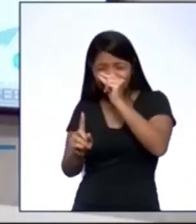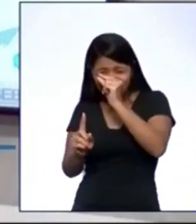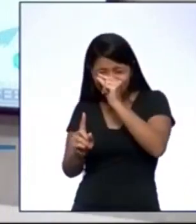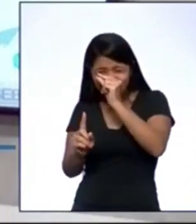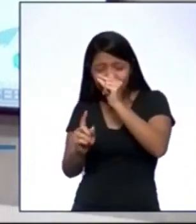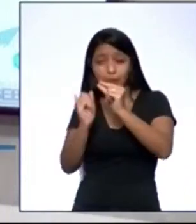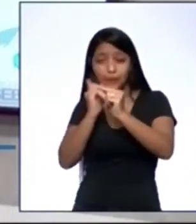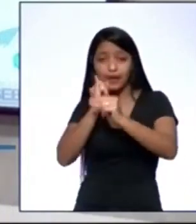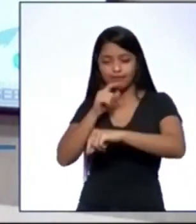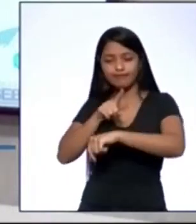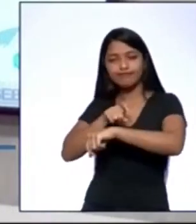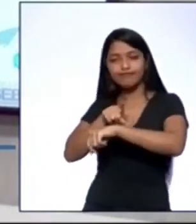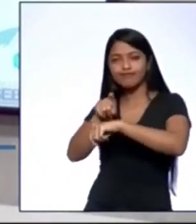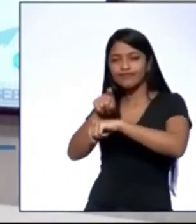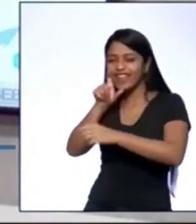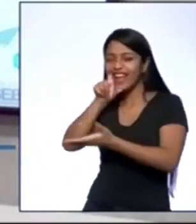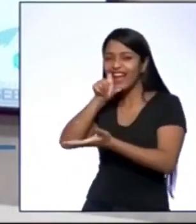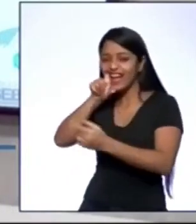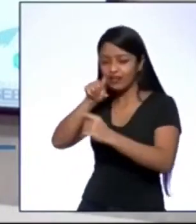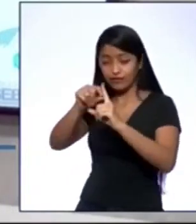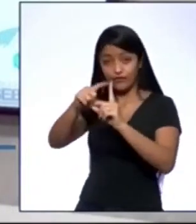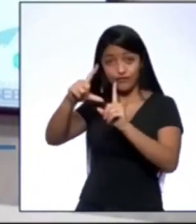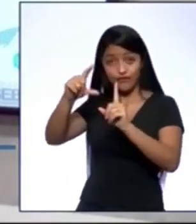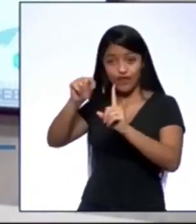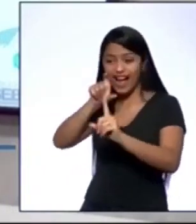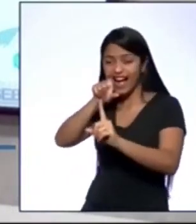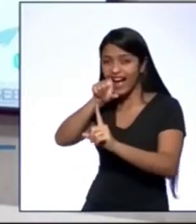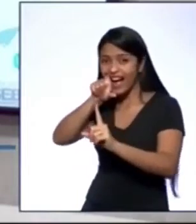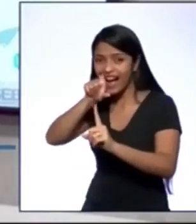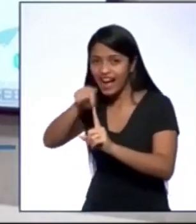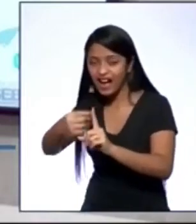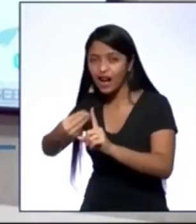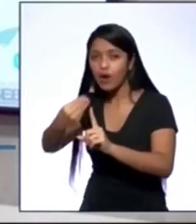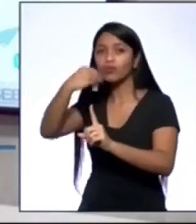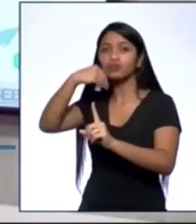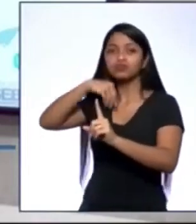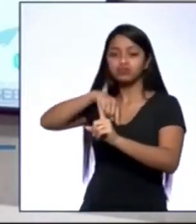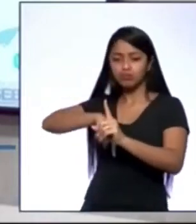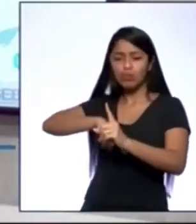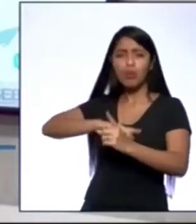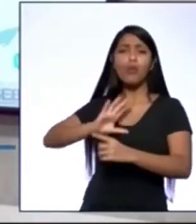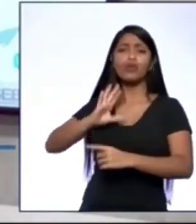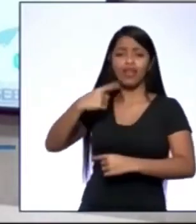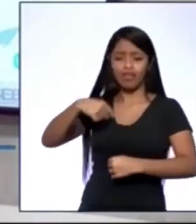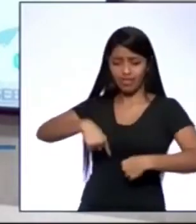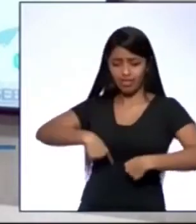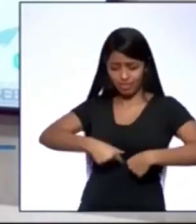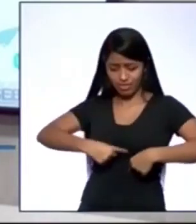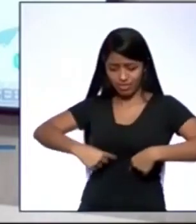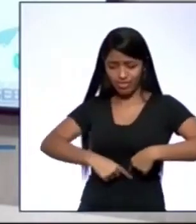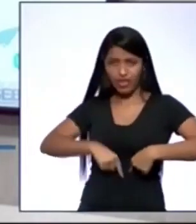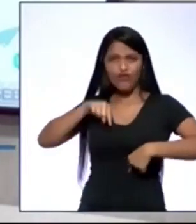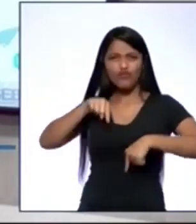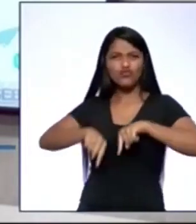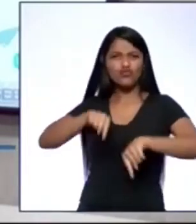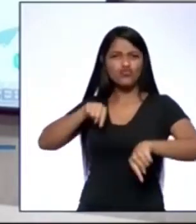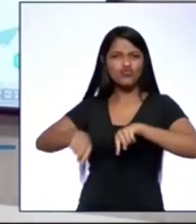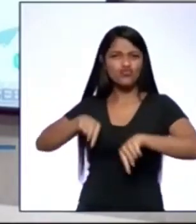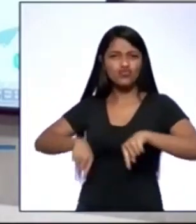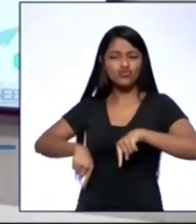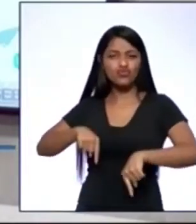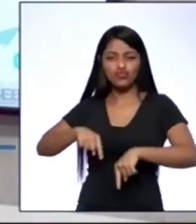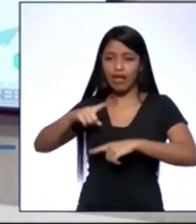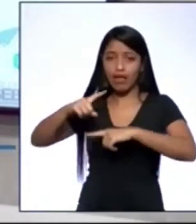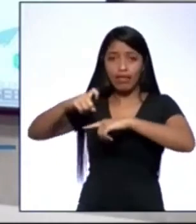lagarta morde aquele pedacinho da folha e engole, essas espículas perfuram o intestino da lagarta,